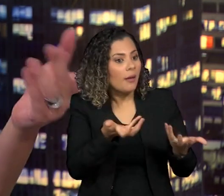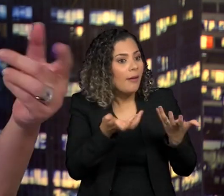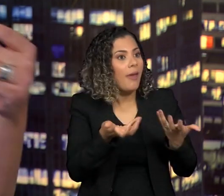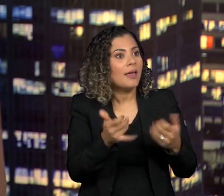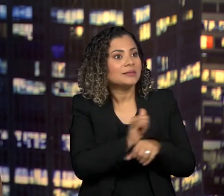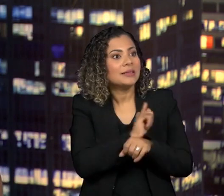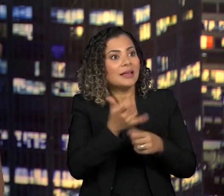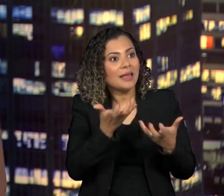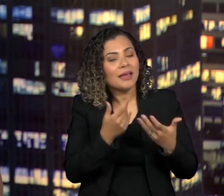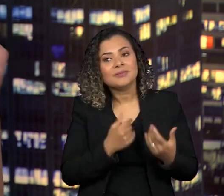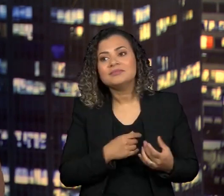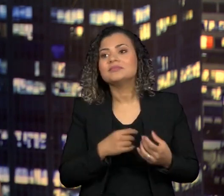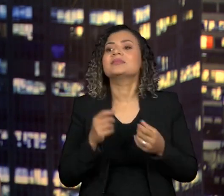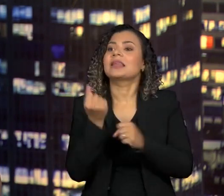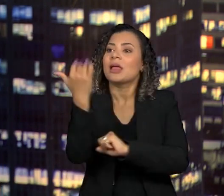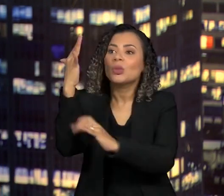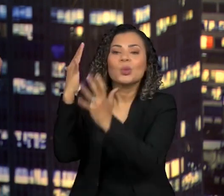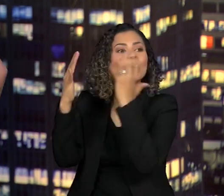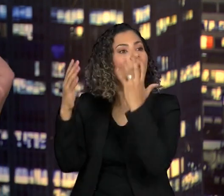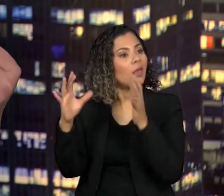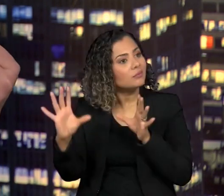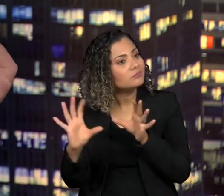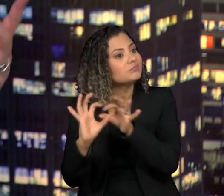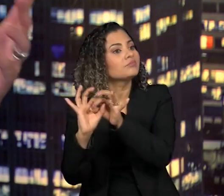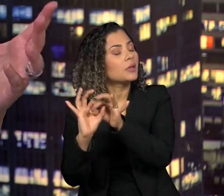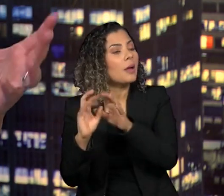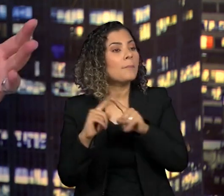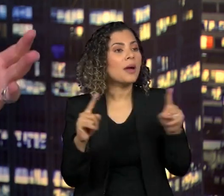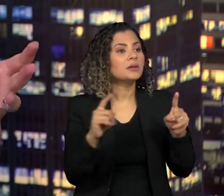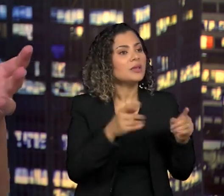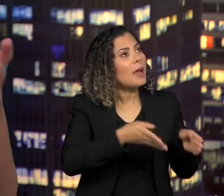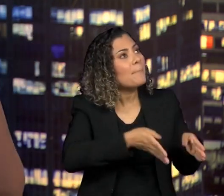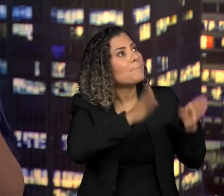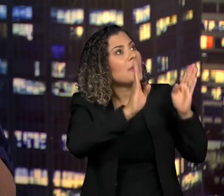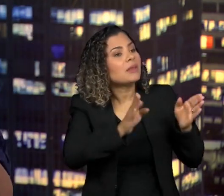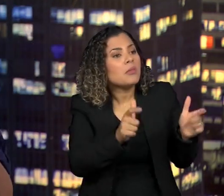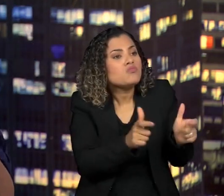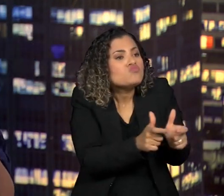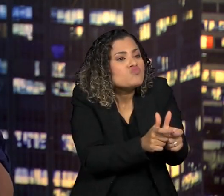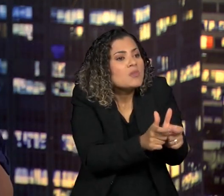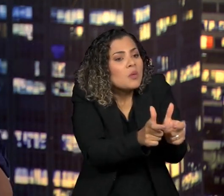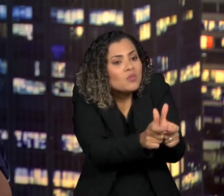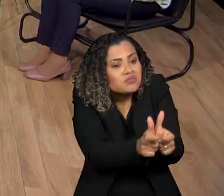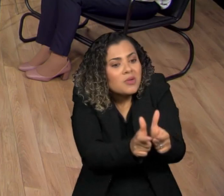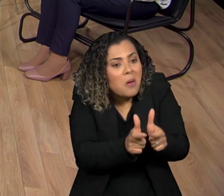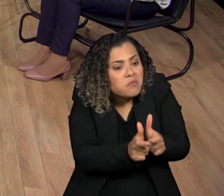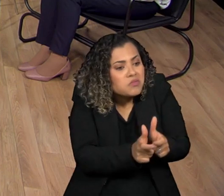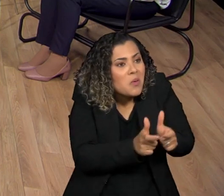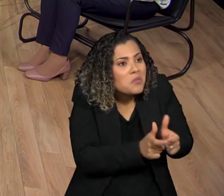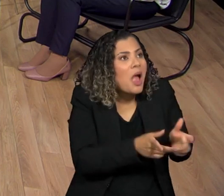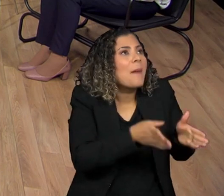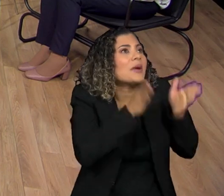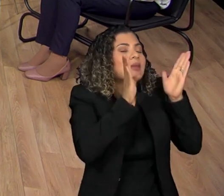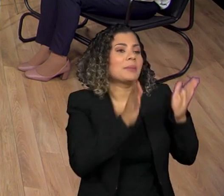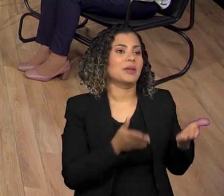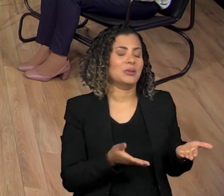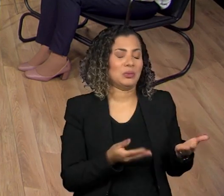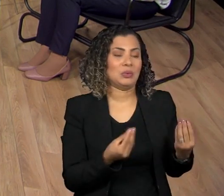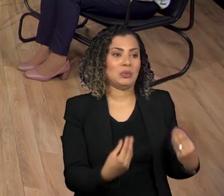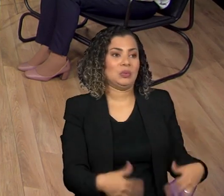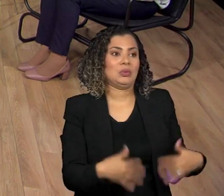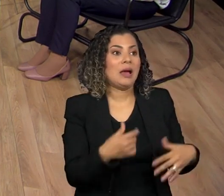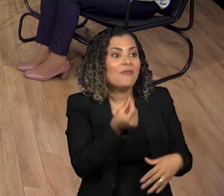verde, mas também tem um movimento aí contrário que você vê, por exemplo, apartamentos cada vez menores e, não dá para entender isso, né,